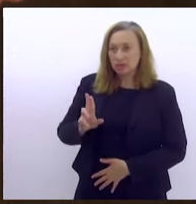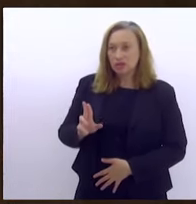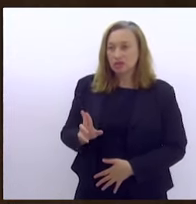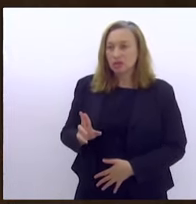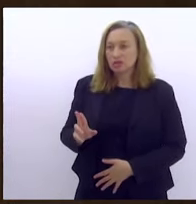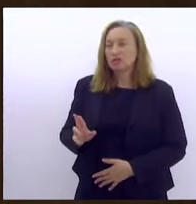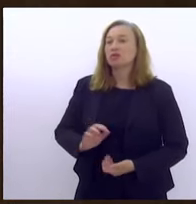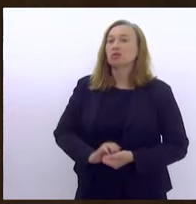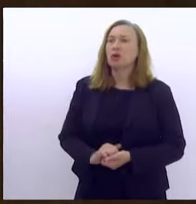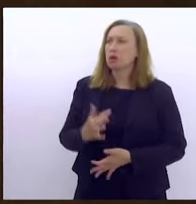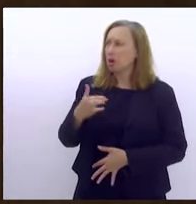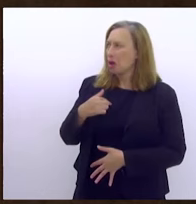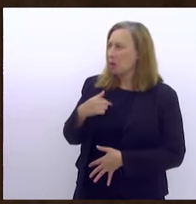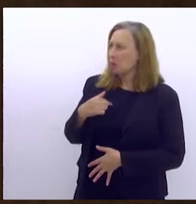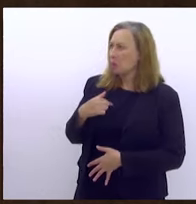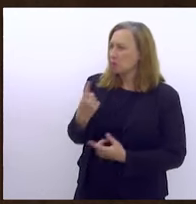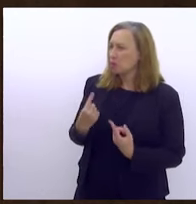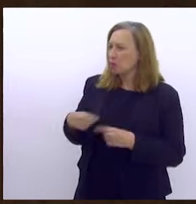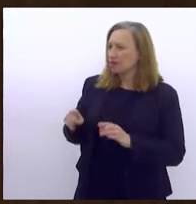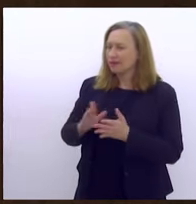nem radical nem xiita.